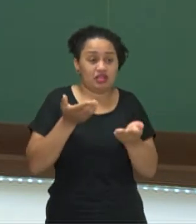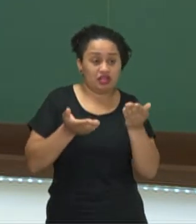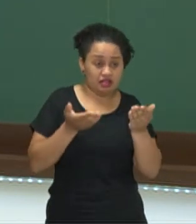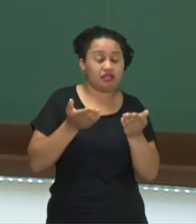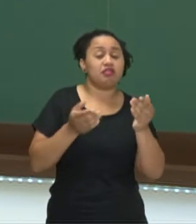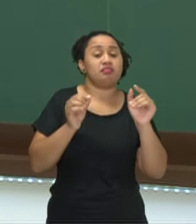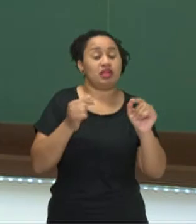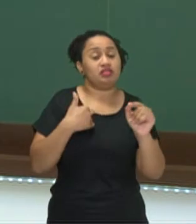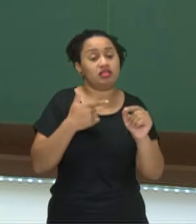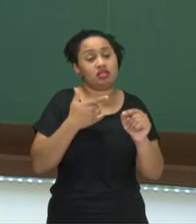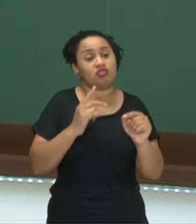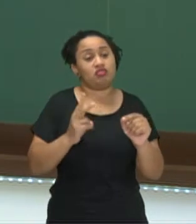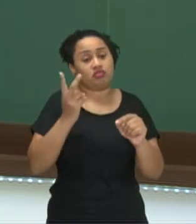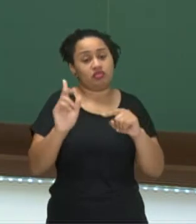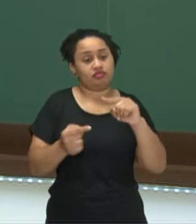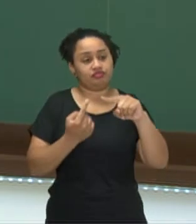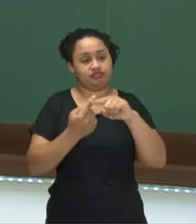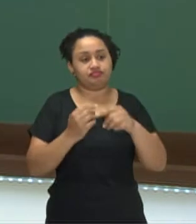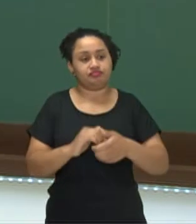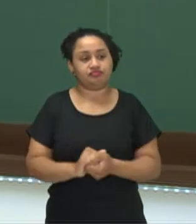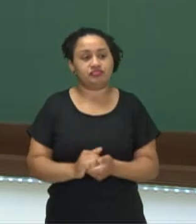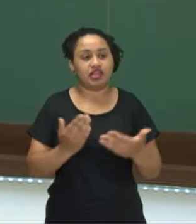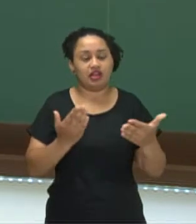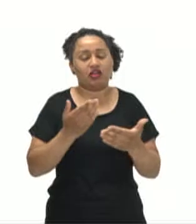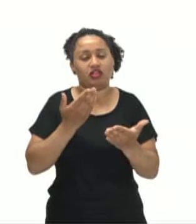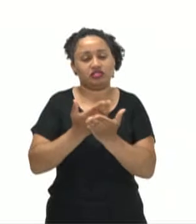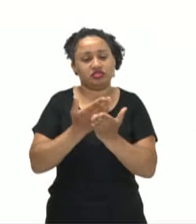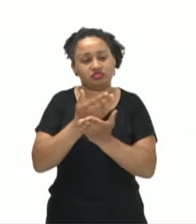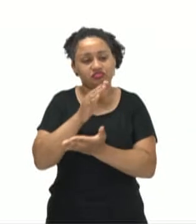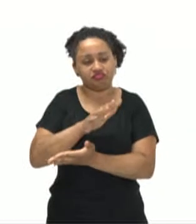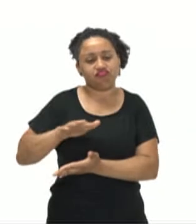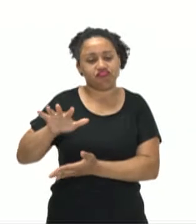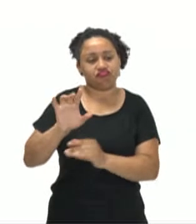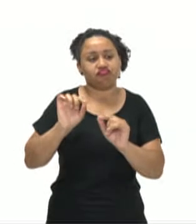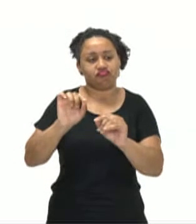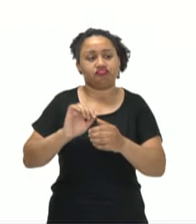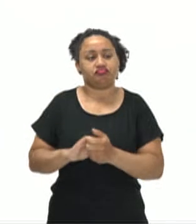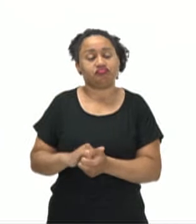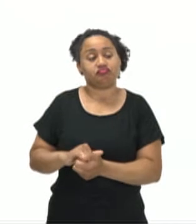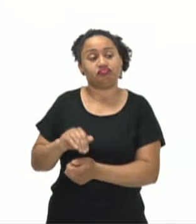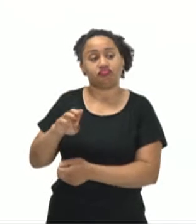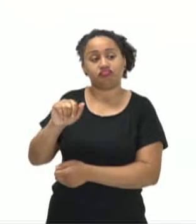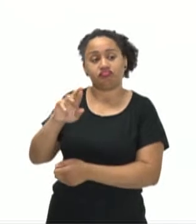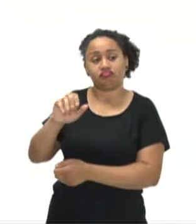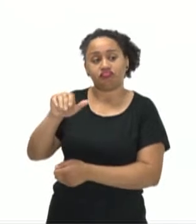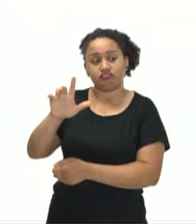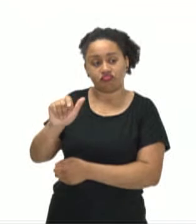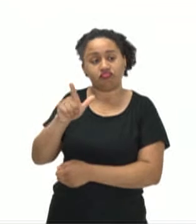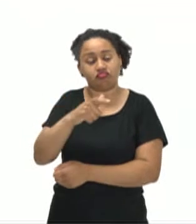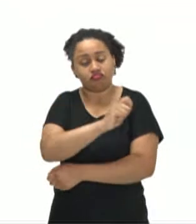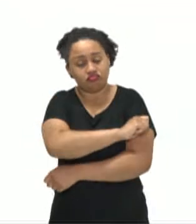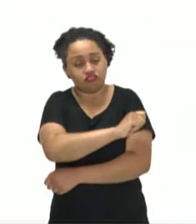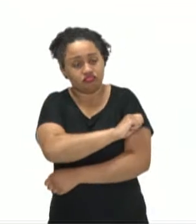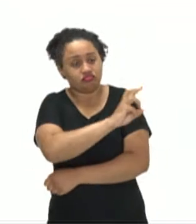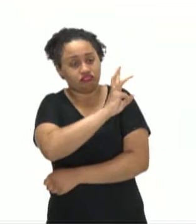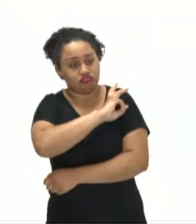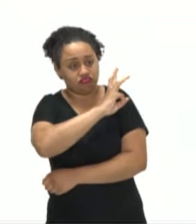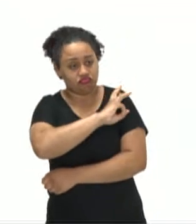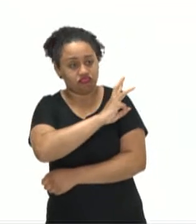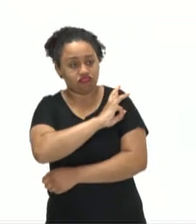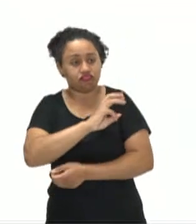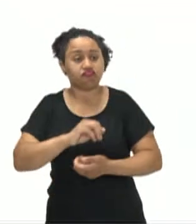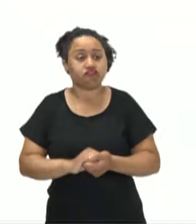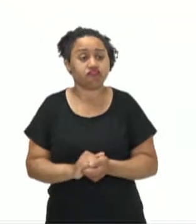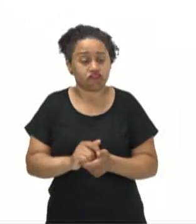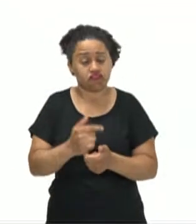seja positivo. Vamos agora a um estudo de caso aqui. Bárbara é um estudante do terceiro ano do ensino médio,